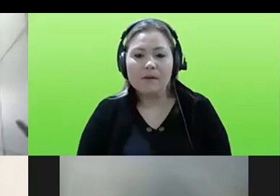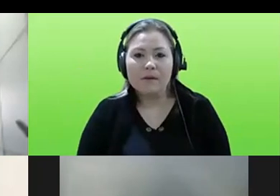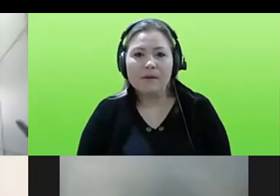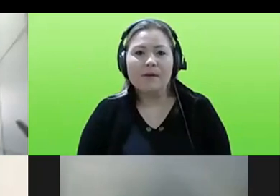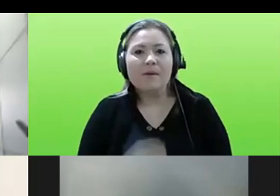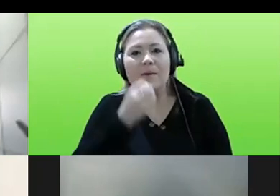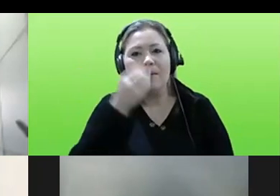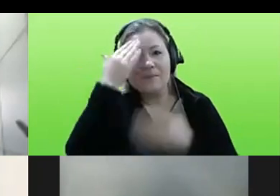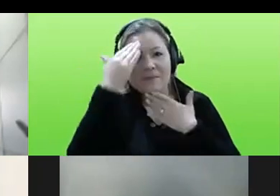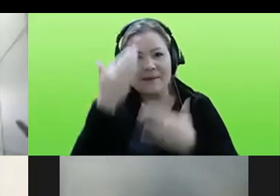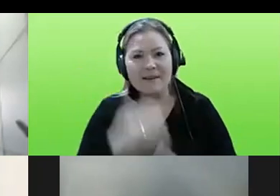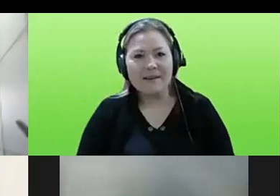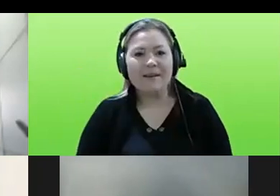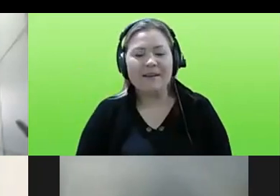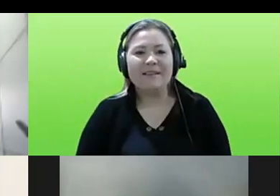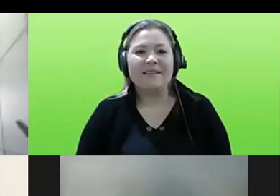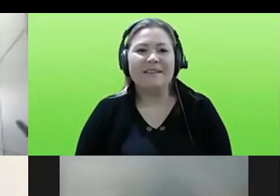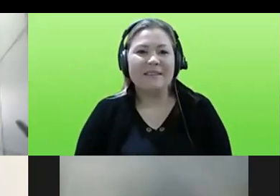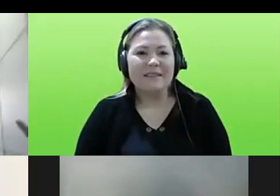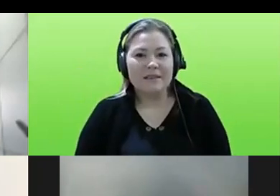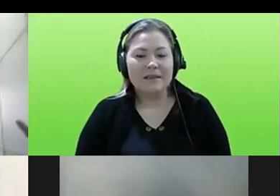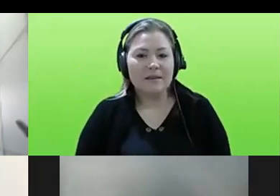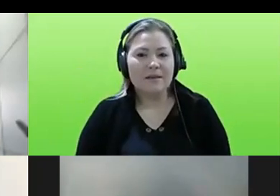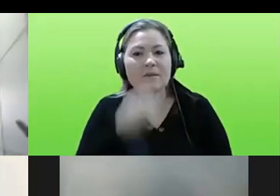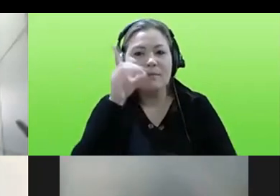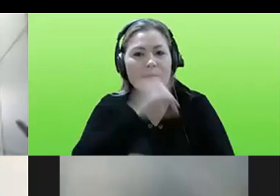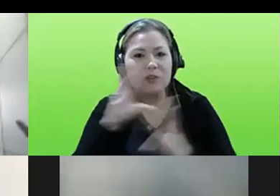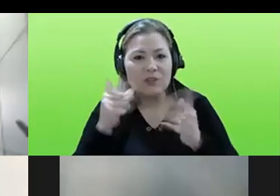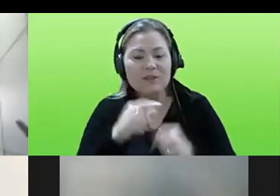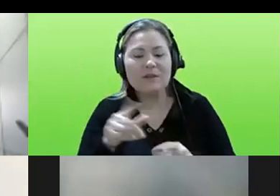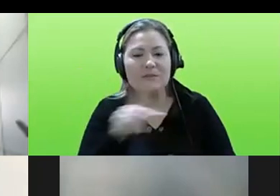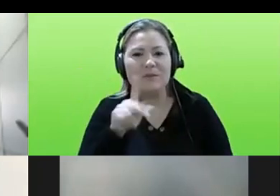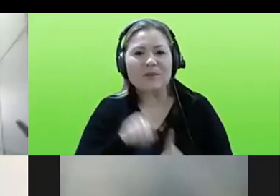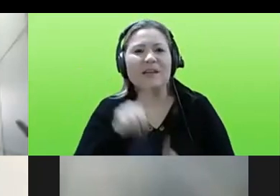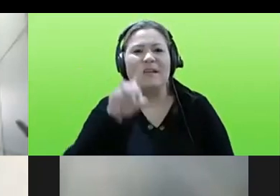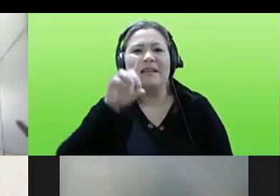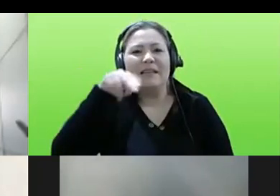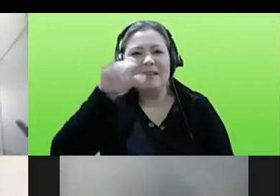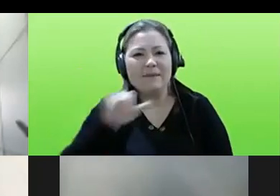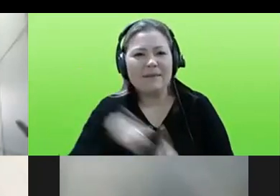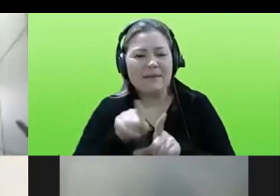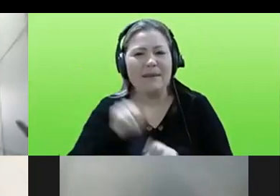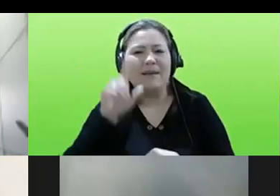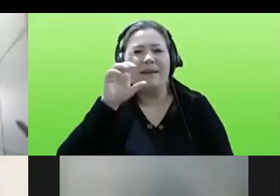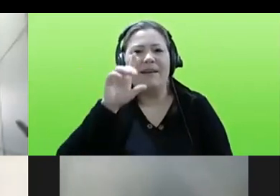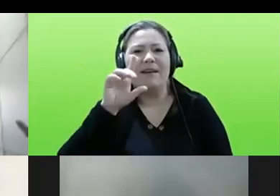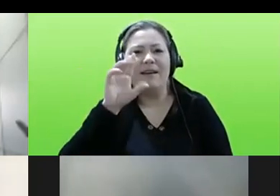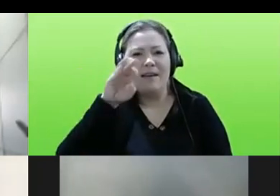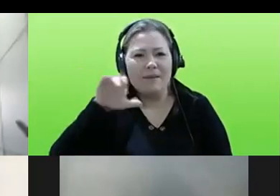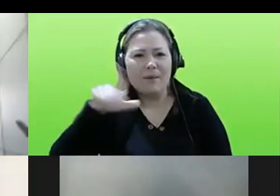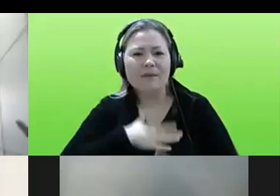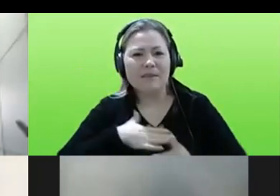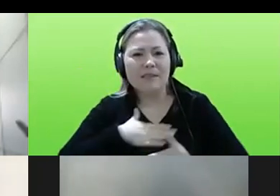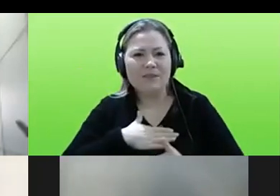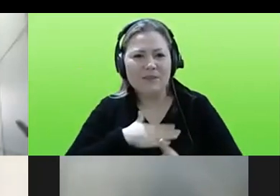Obrigado pela correção, professor. Bom dia, professor Itamar, professor e demais colegas. Satisfação de estar